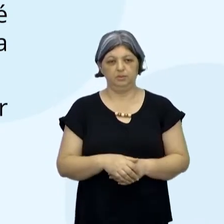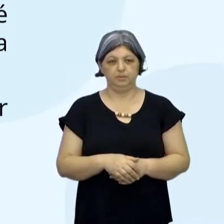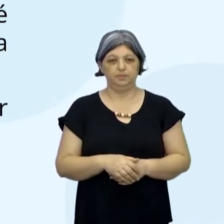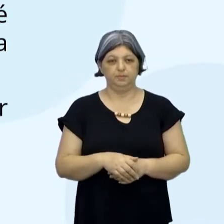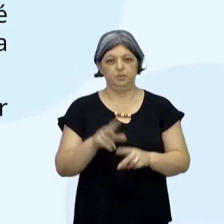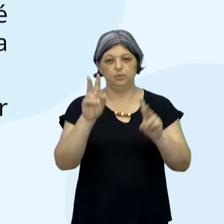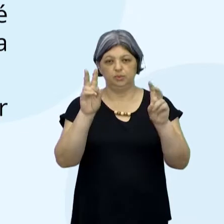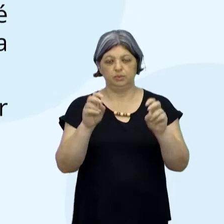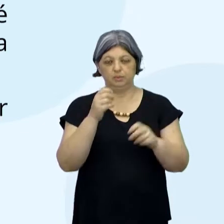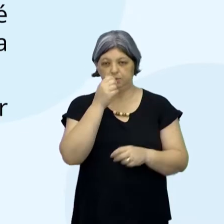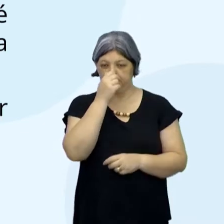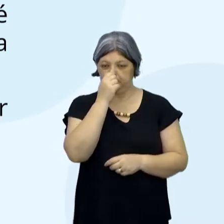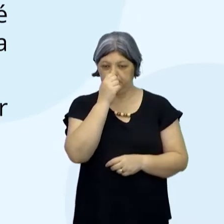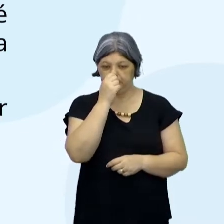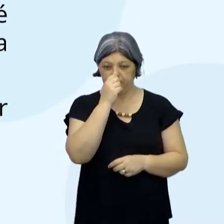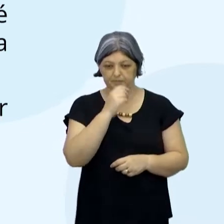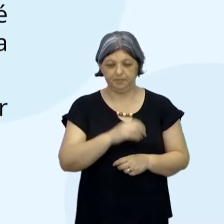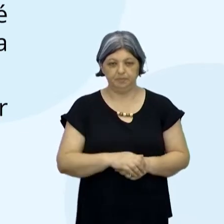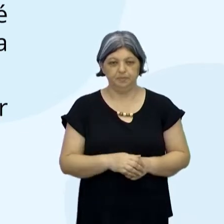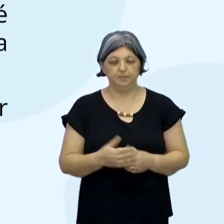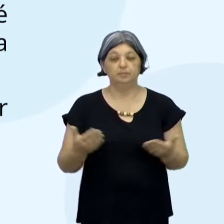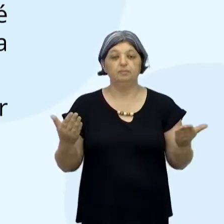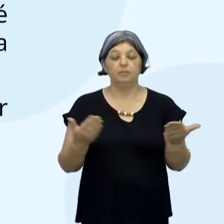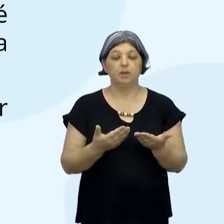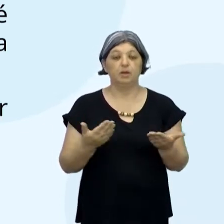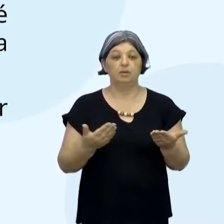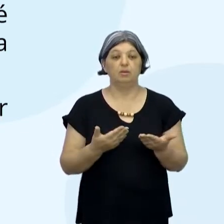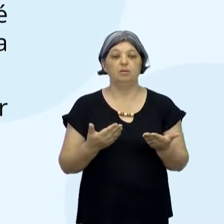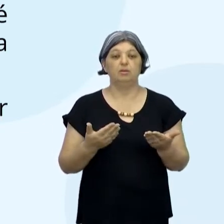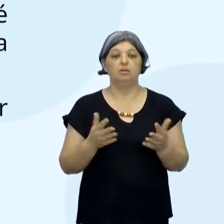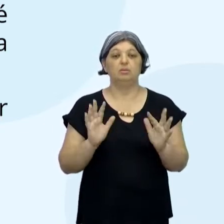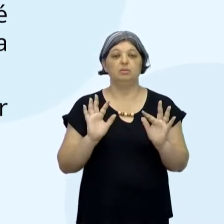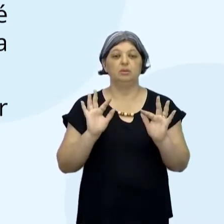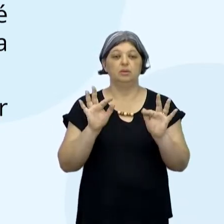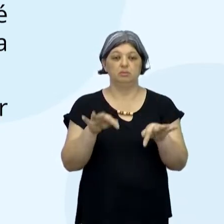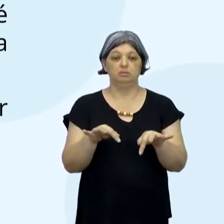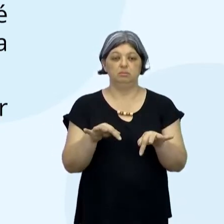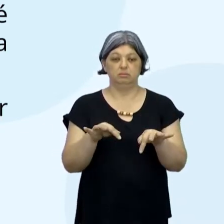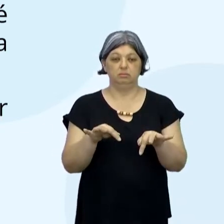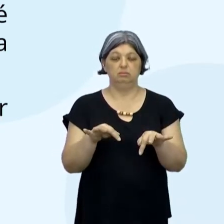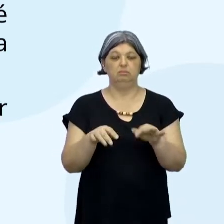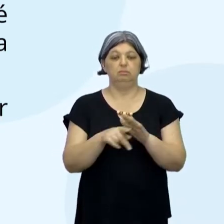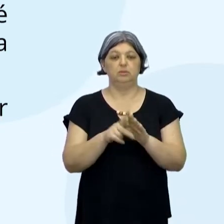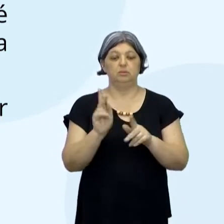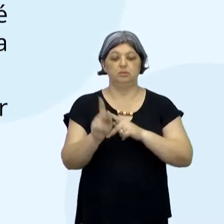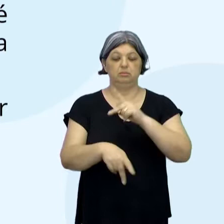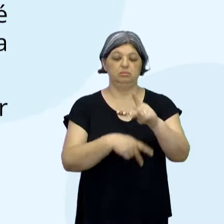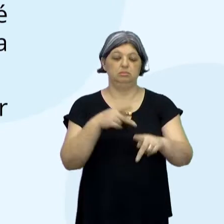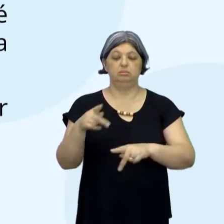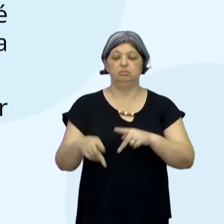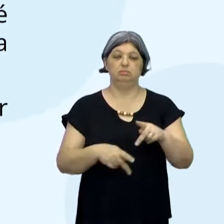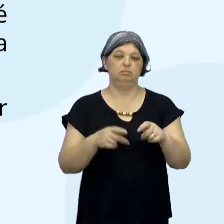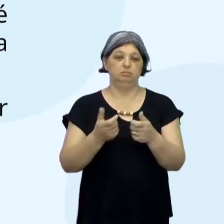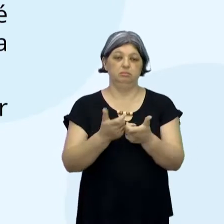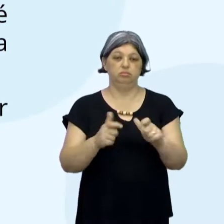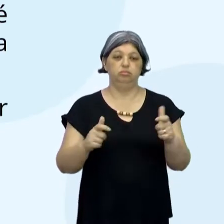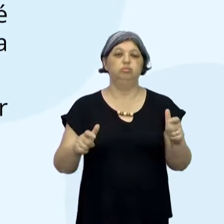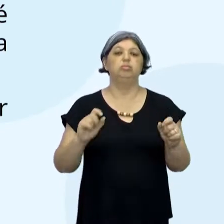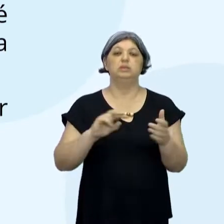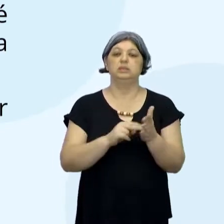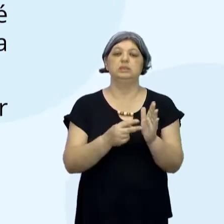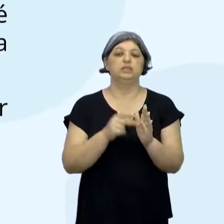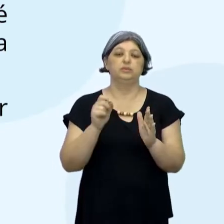disso, né? Agora, definindo, né, finalizando e definindo aí crescimento populacional, então é